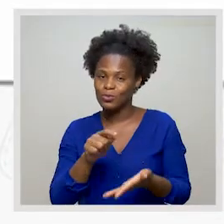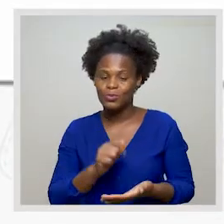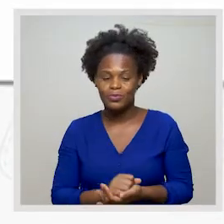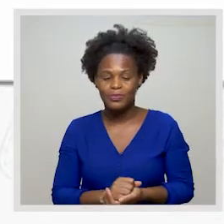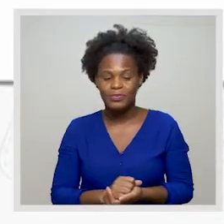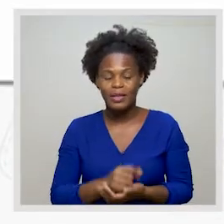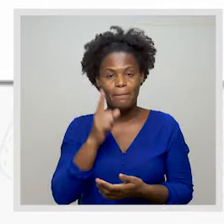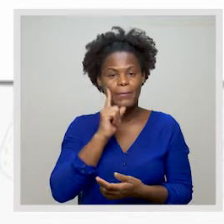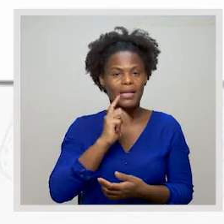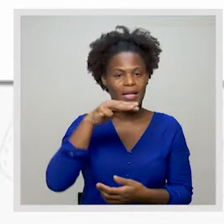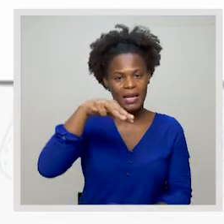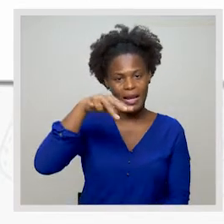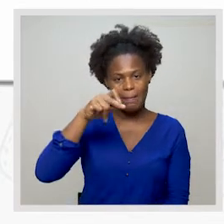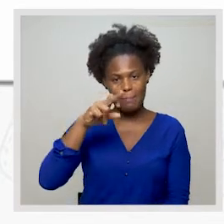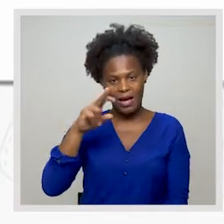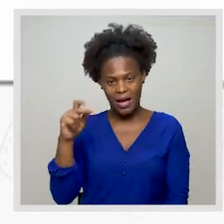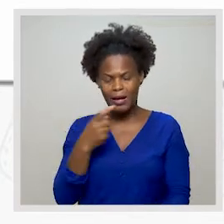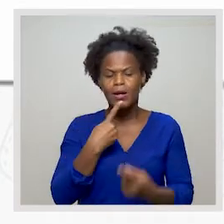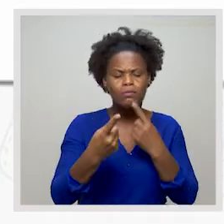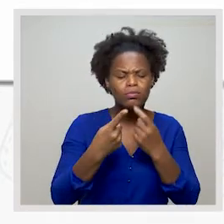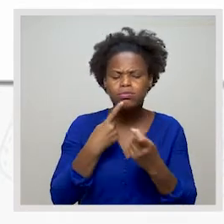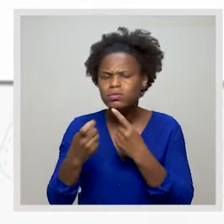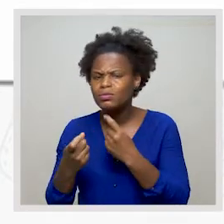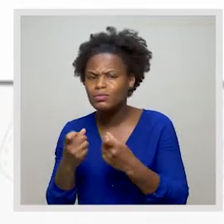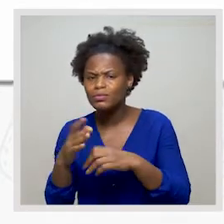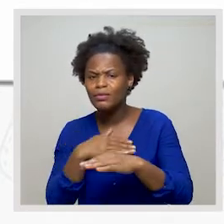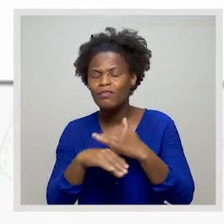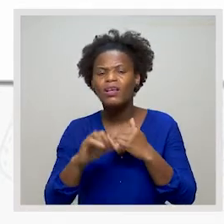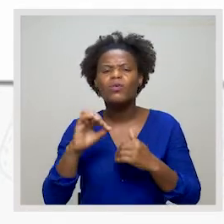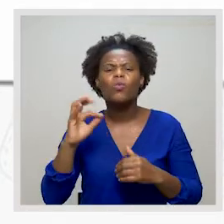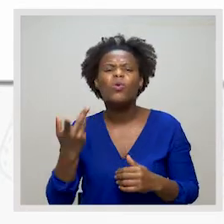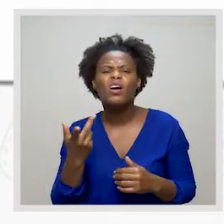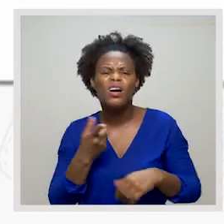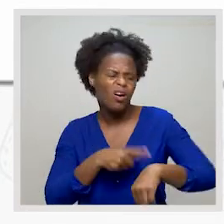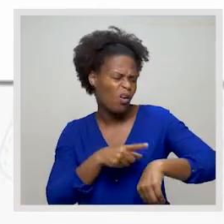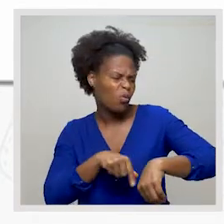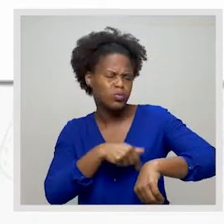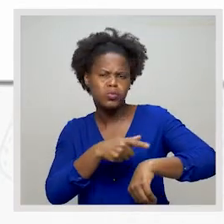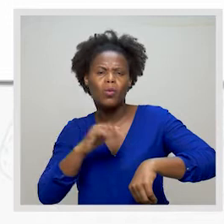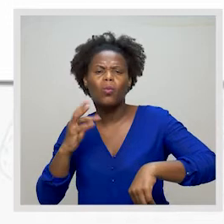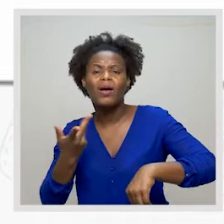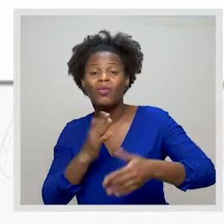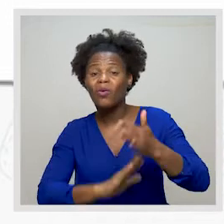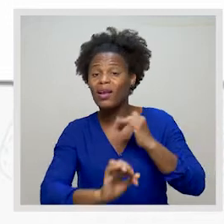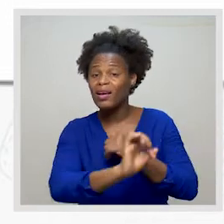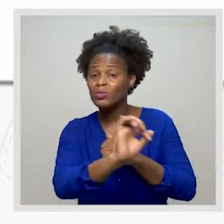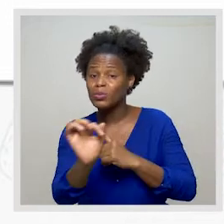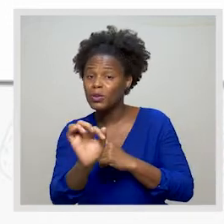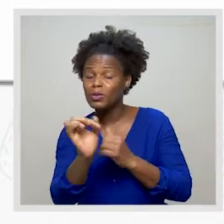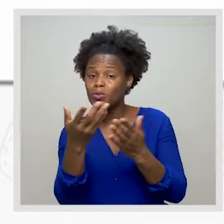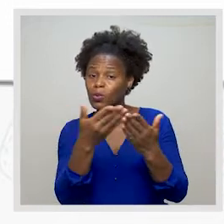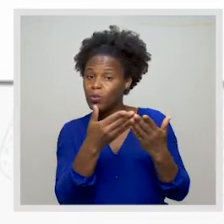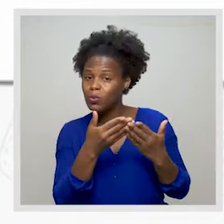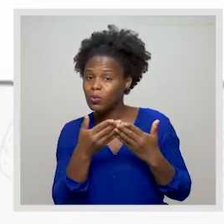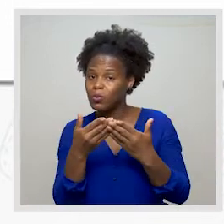Exercício. A Mara fez um inquérito sobre quantas horas os